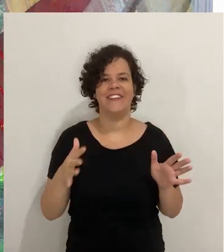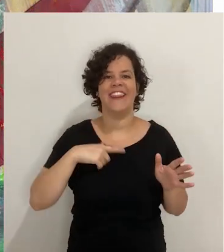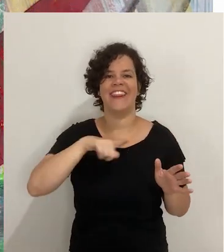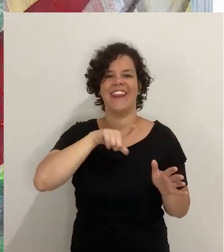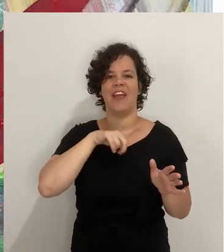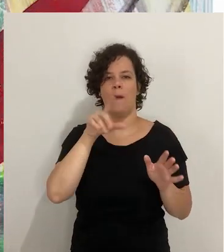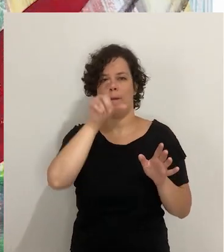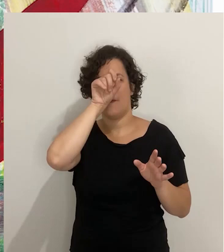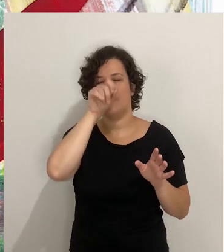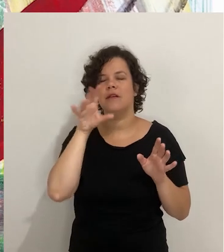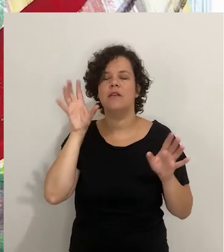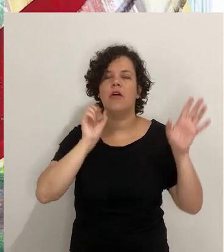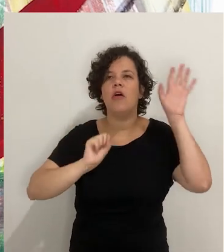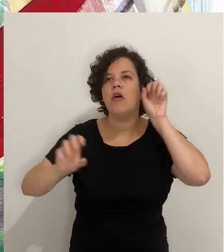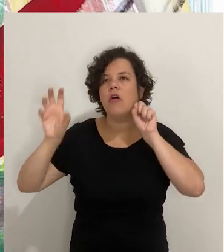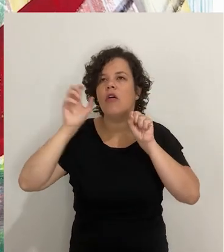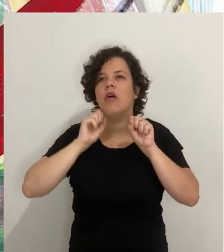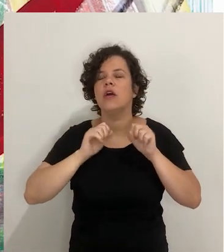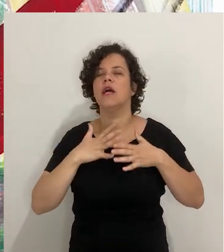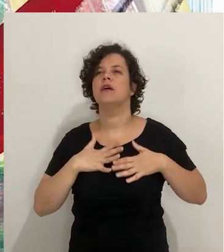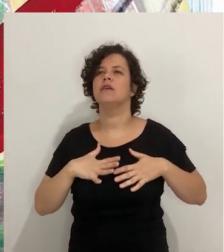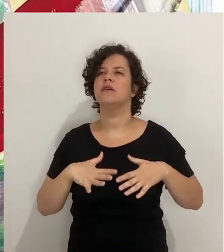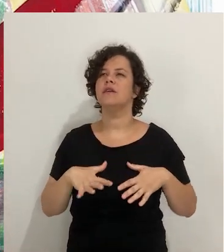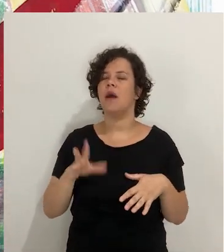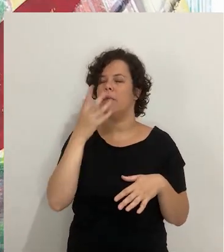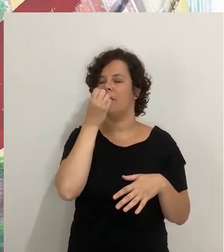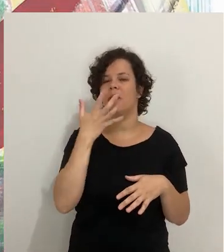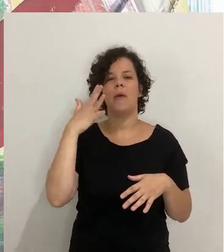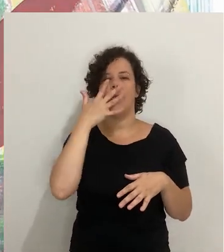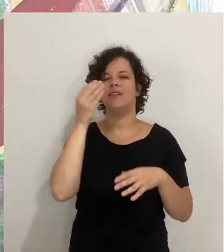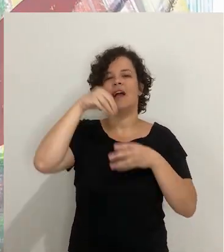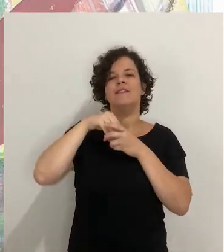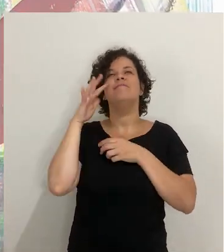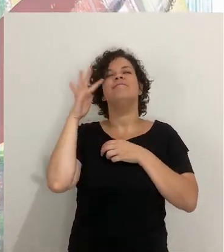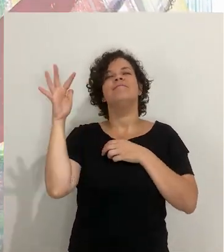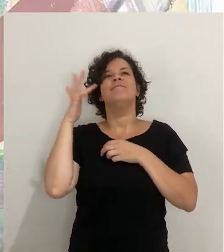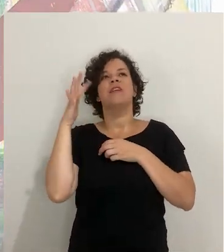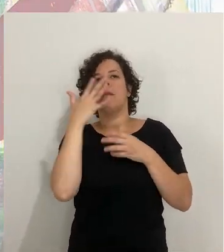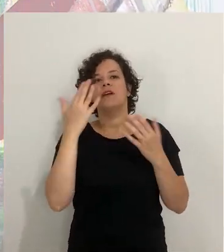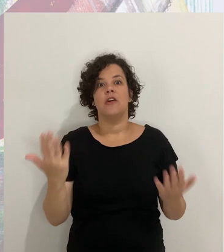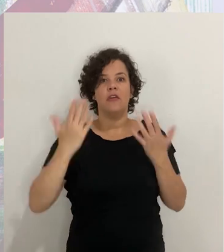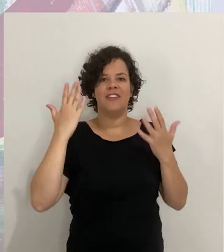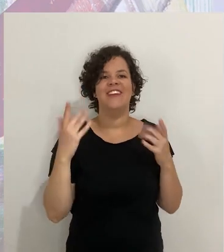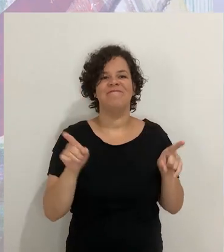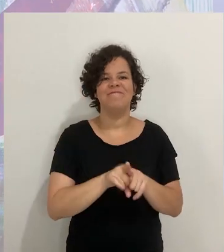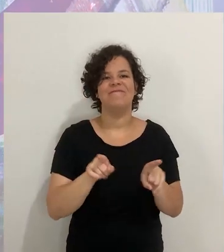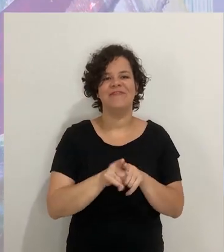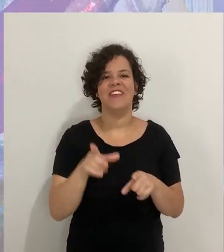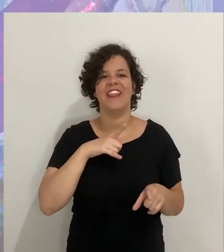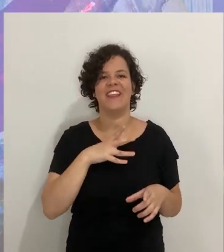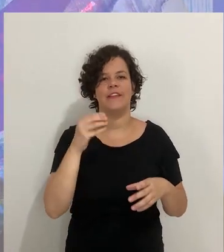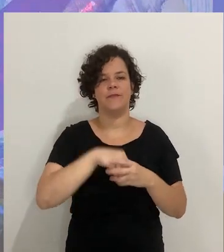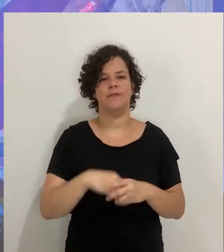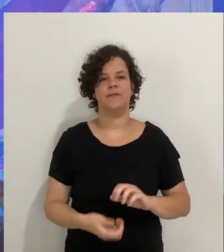tem um som de passarinhos que é muito suave, muito seguro, muito lúdico, muito sonhador. Então é um contraste também